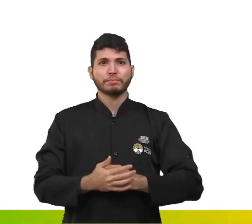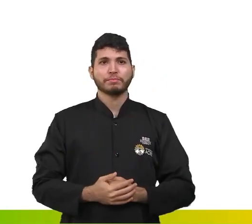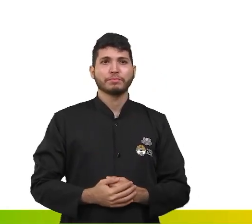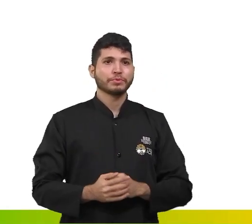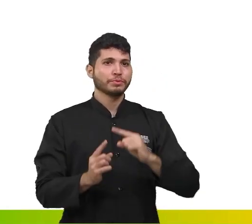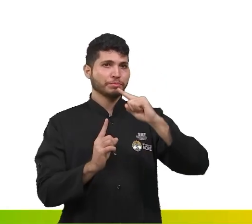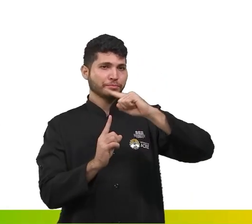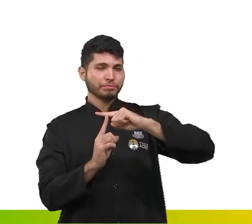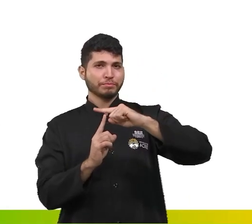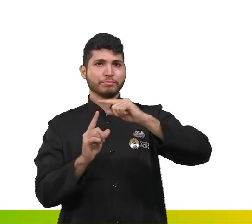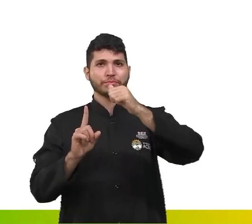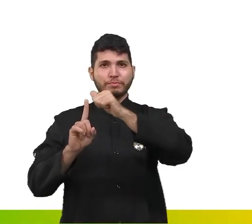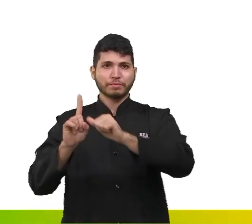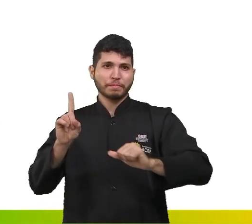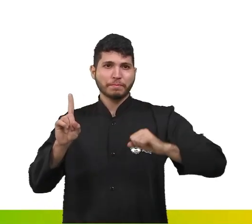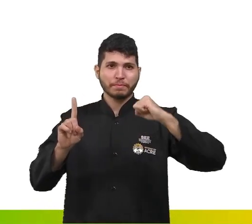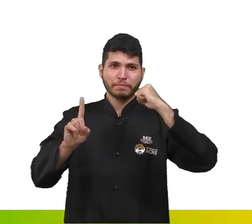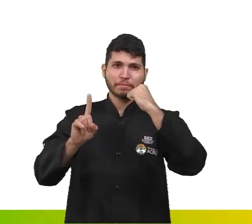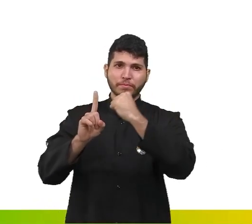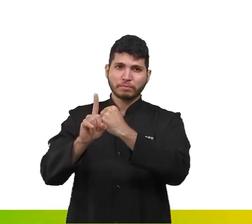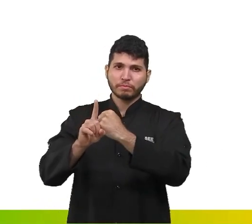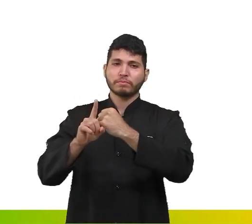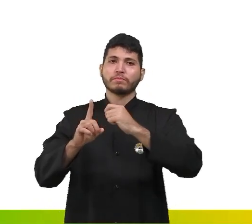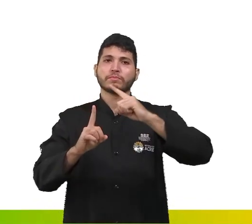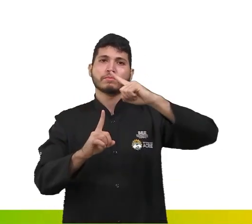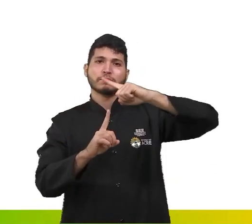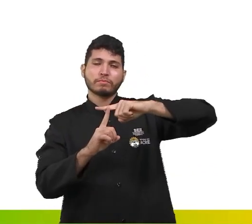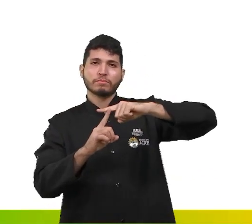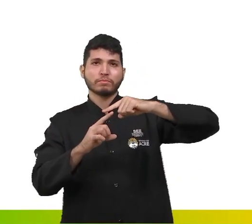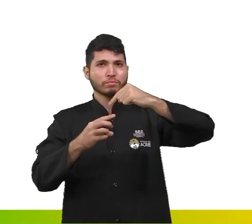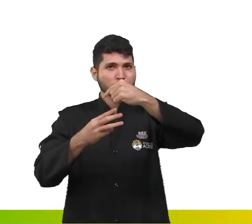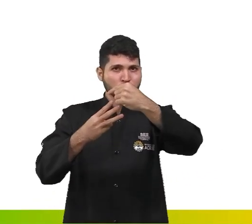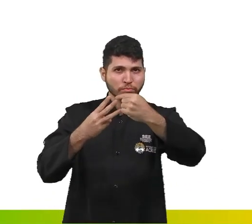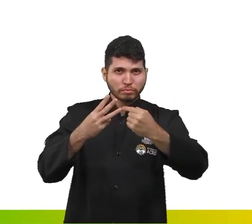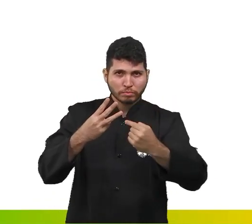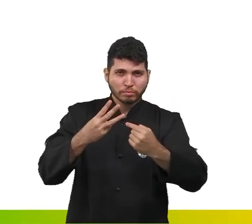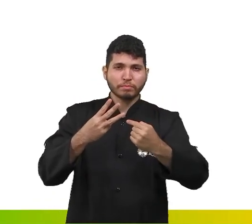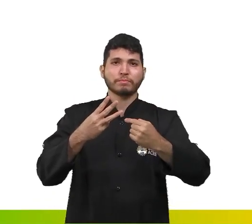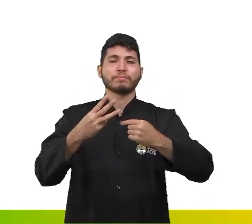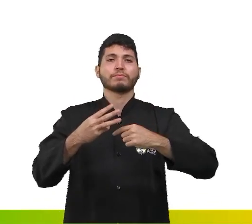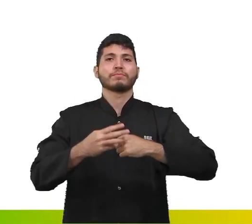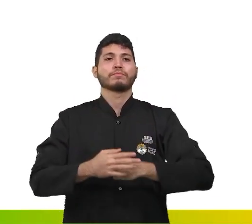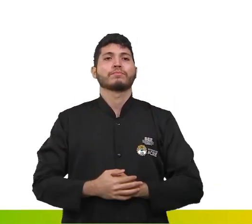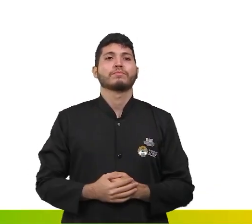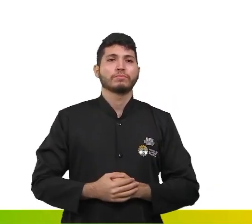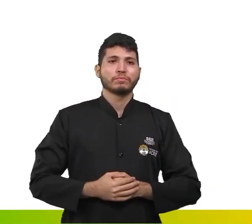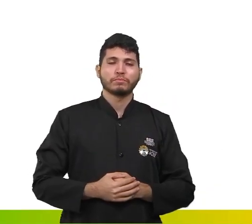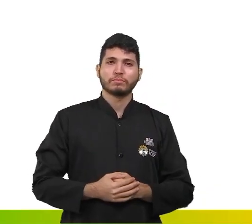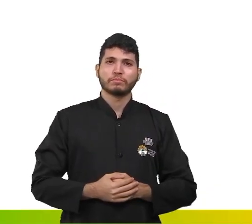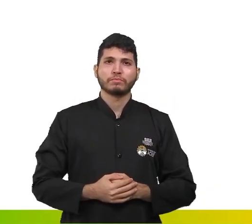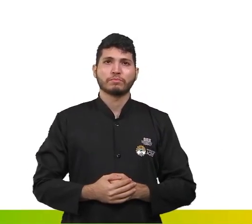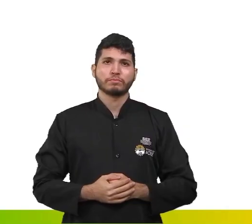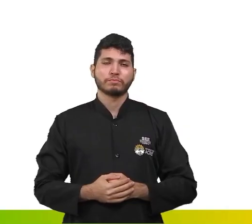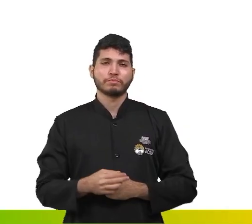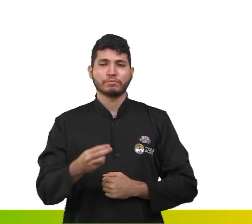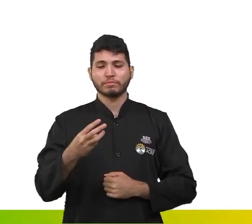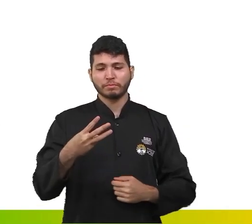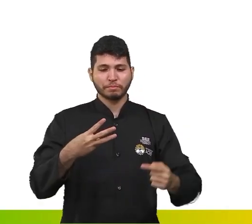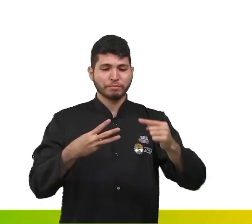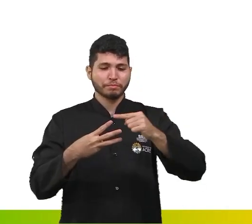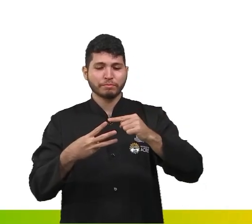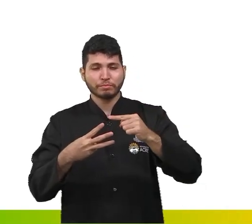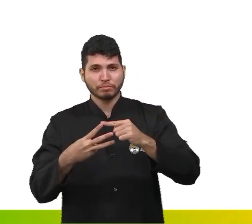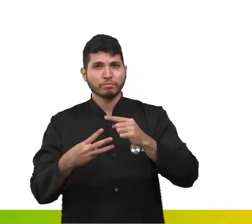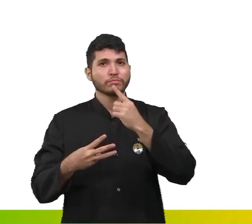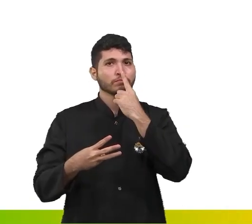Tipologia do feminicídio. O feminicídio, gente, ele é classificado em 3 tipos. Ele pode ser classificado em 3 tipos principais. O primeiro